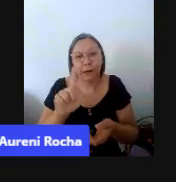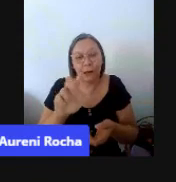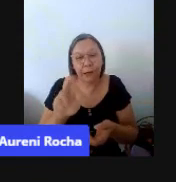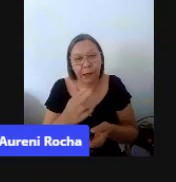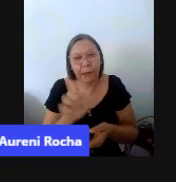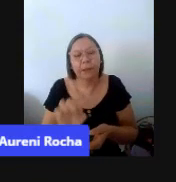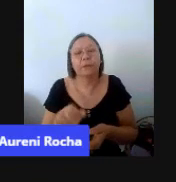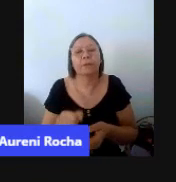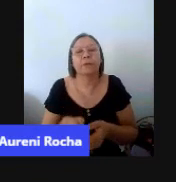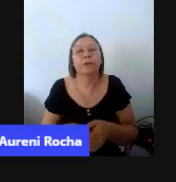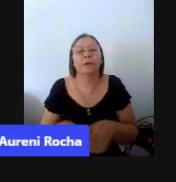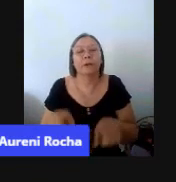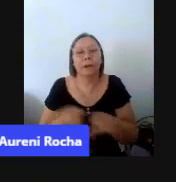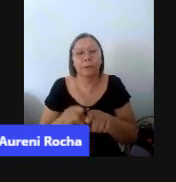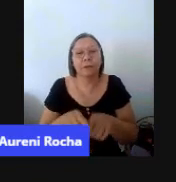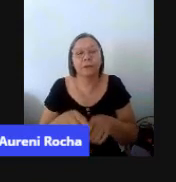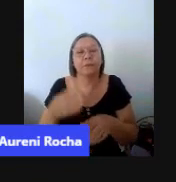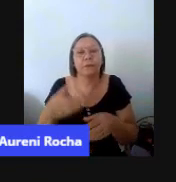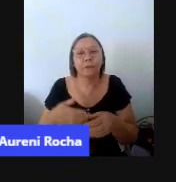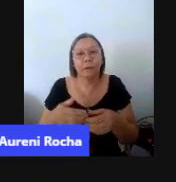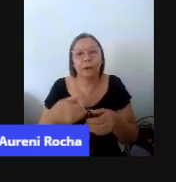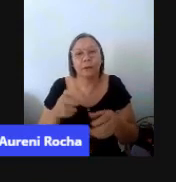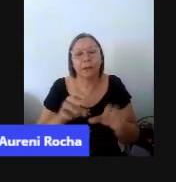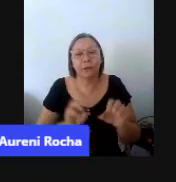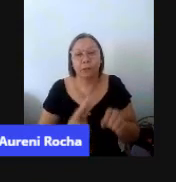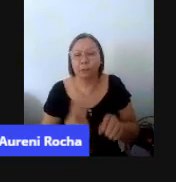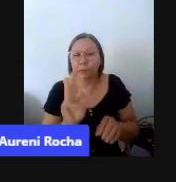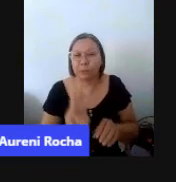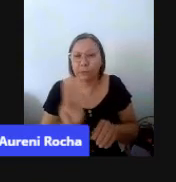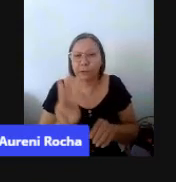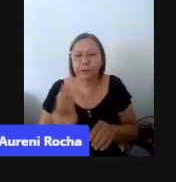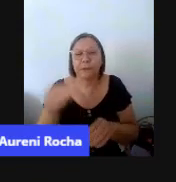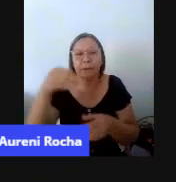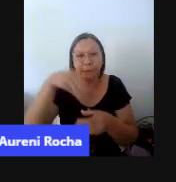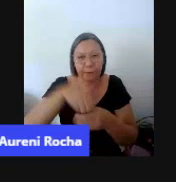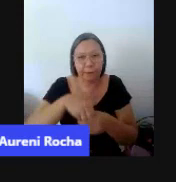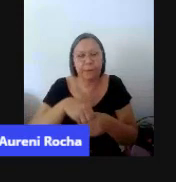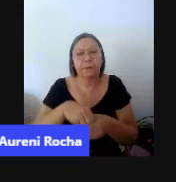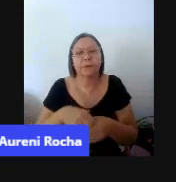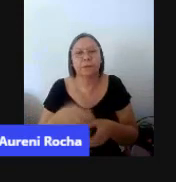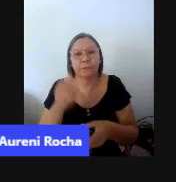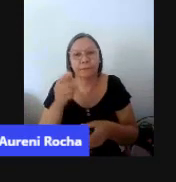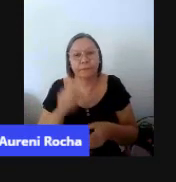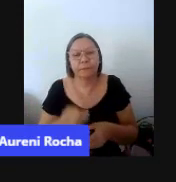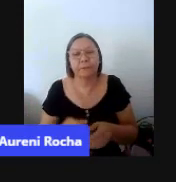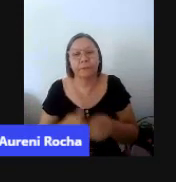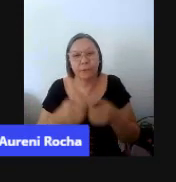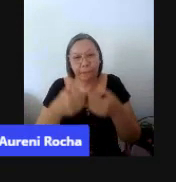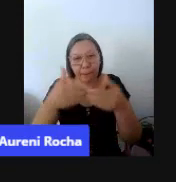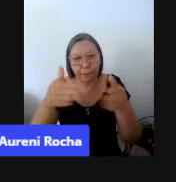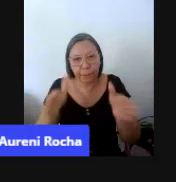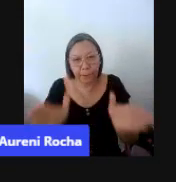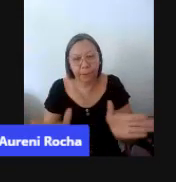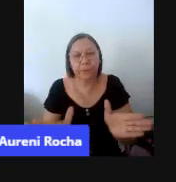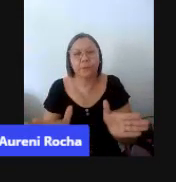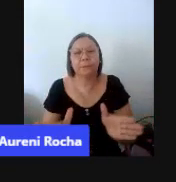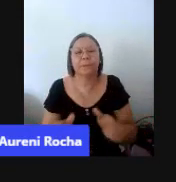da Planurb. São atividades mais lúdicas, né? Vocês podem usar não necessariamente